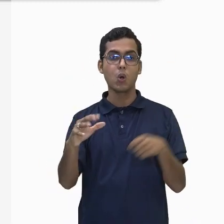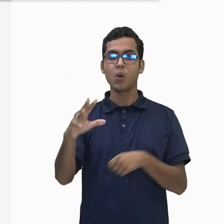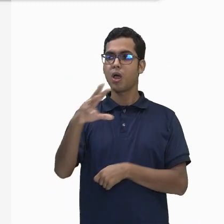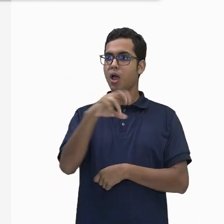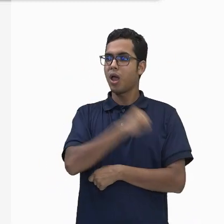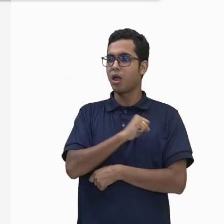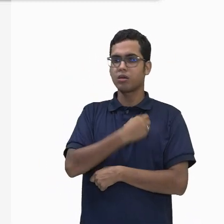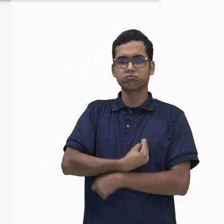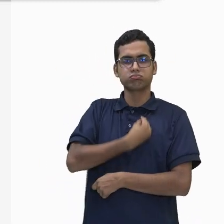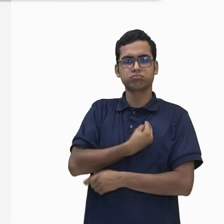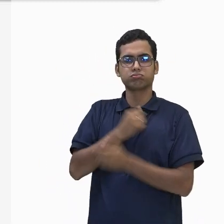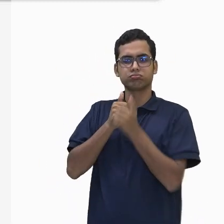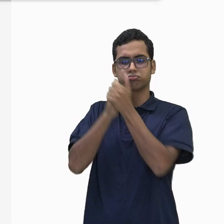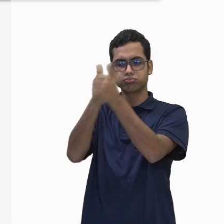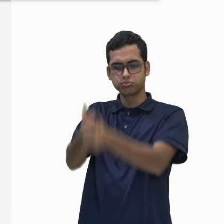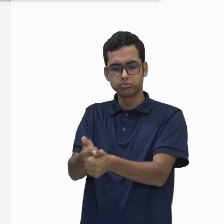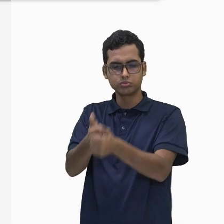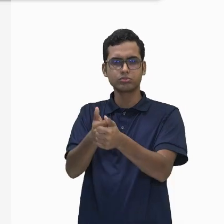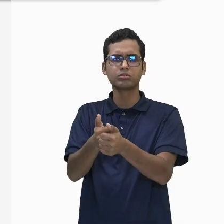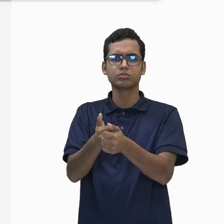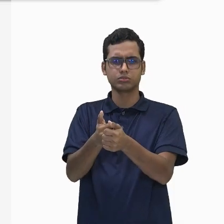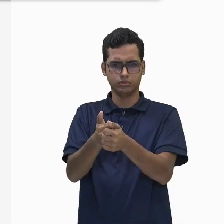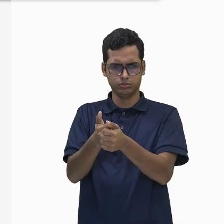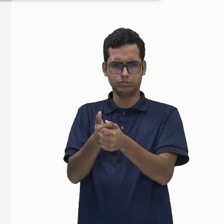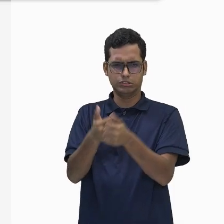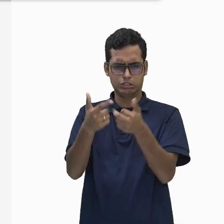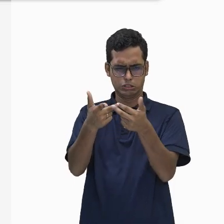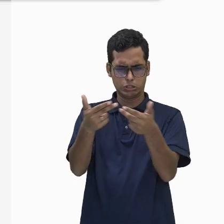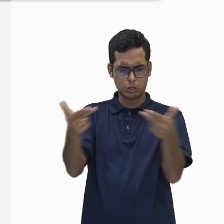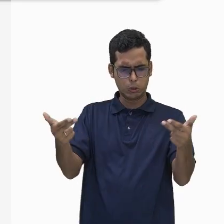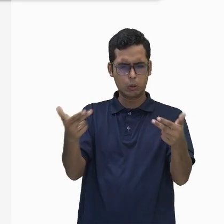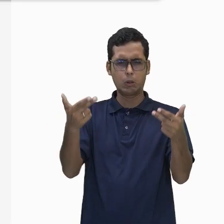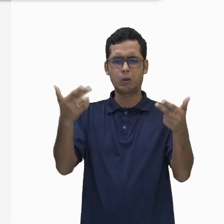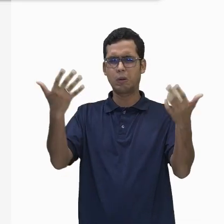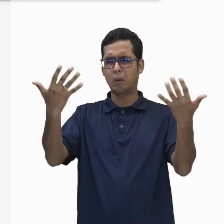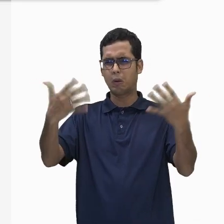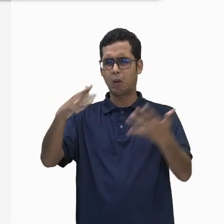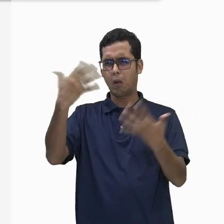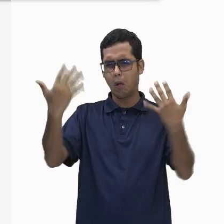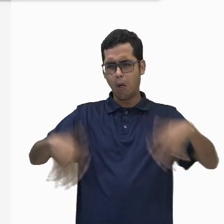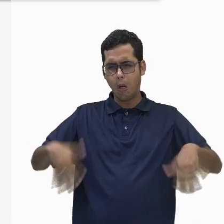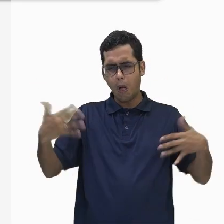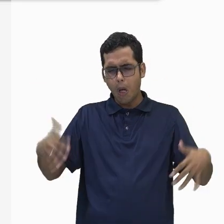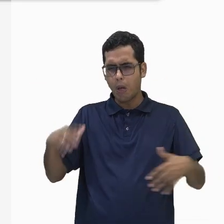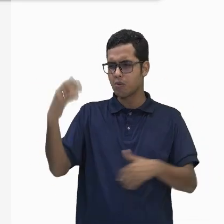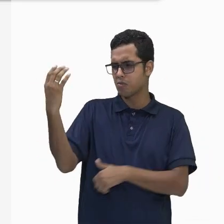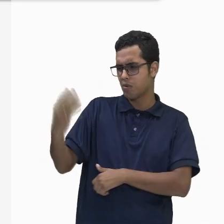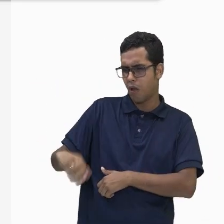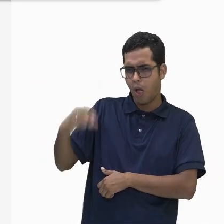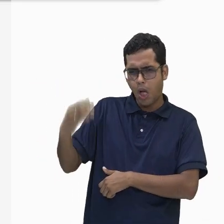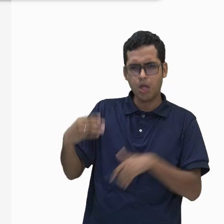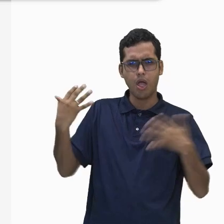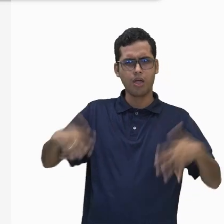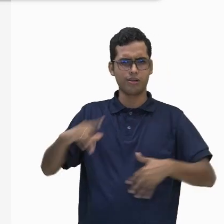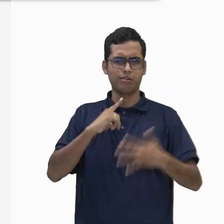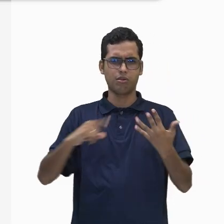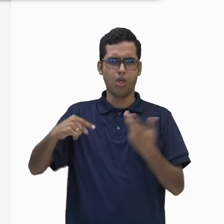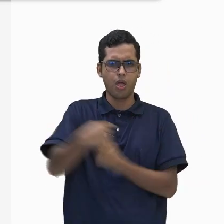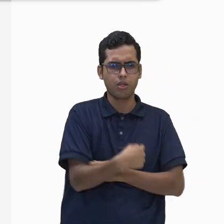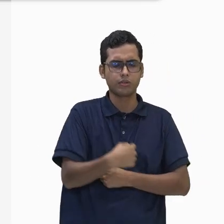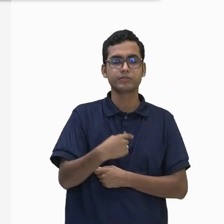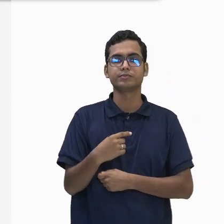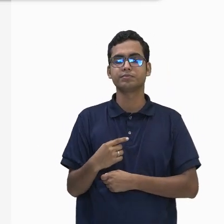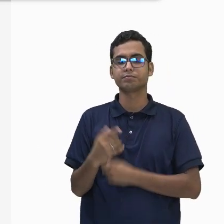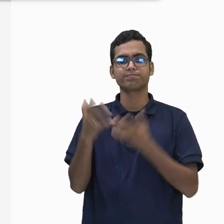vida, sim, apesar do mais terrível que existe. Ou seja, querer que cada instante não